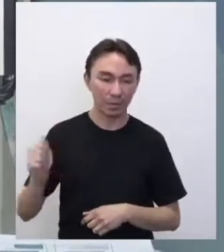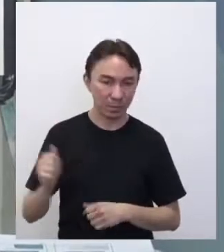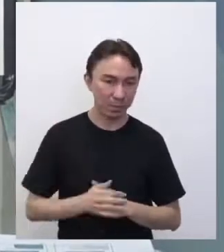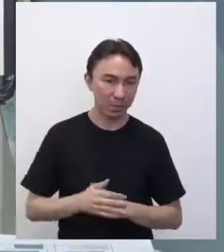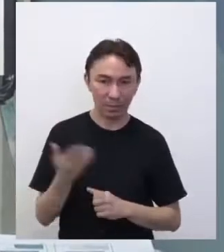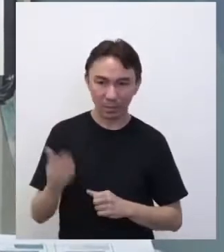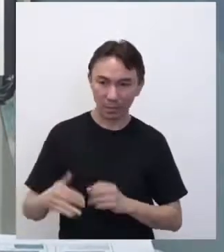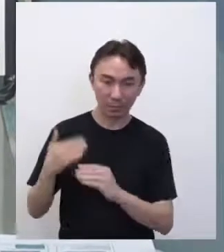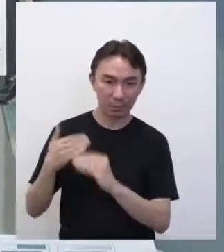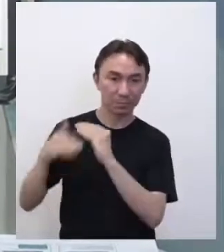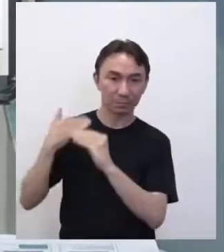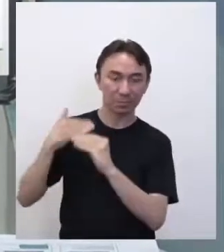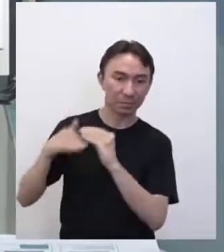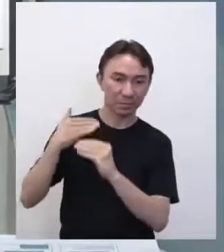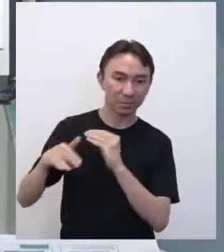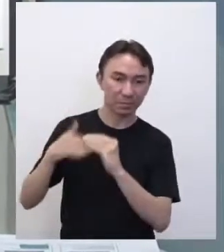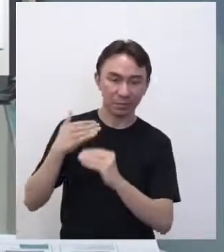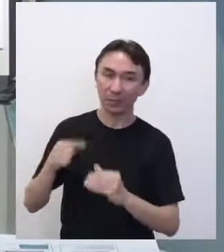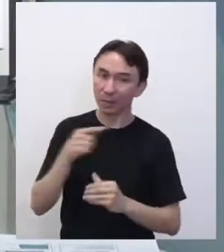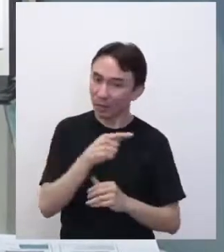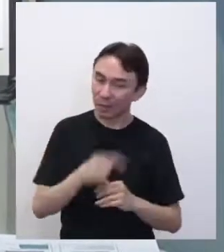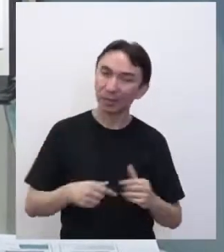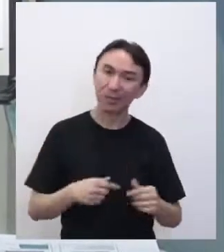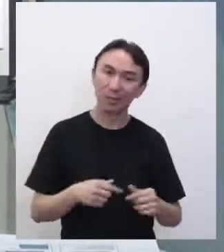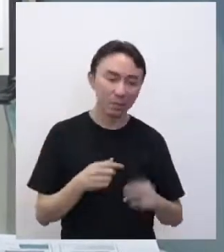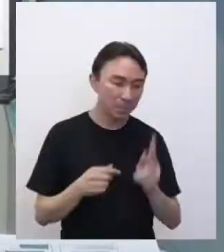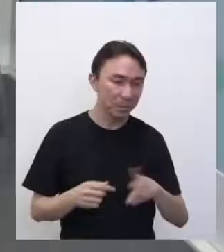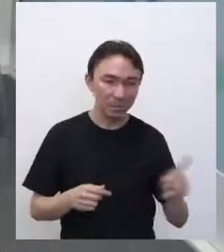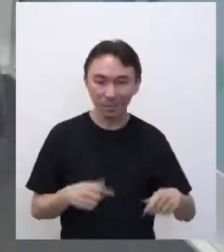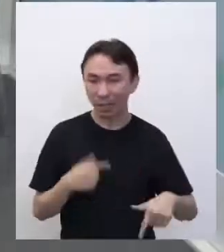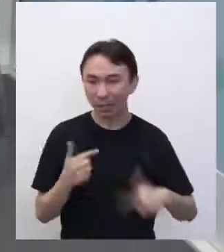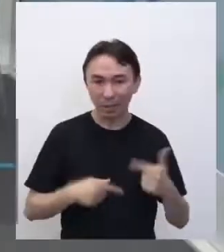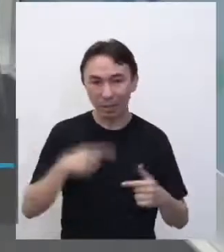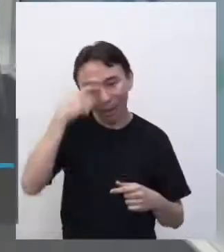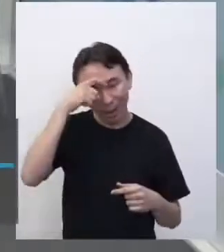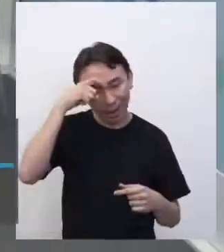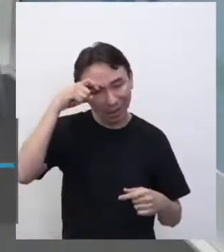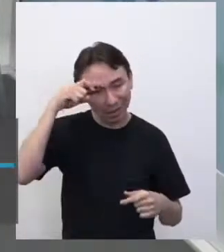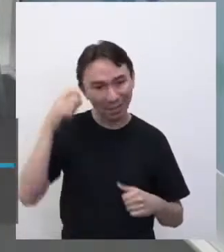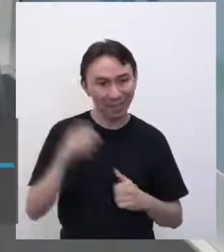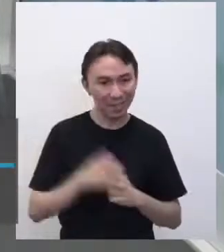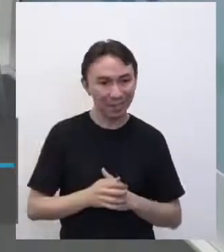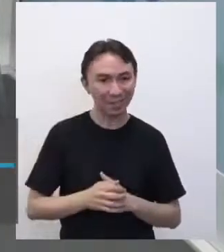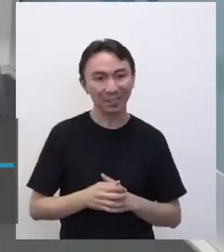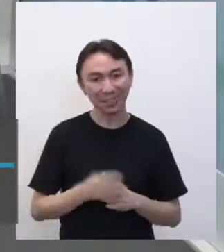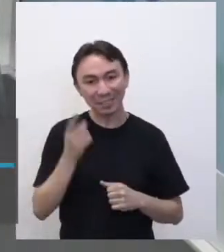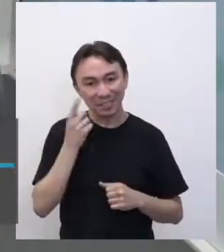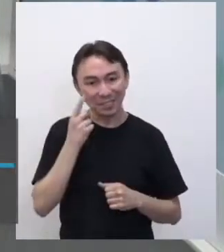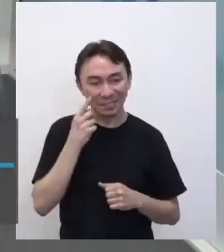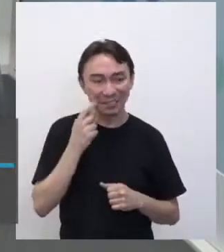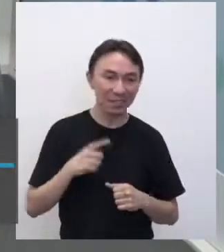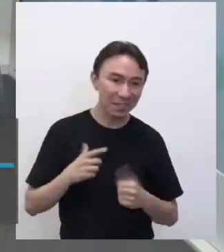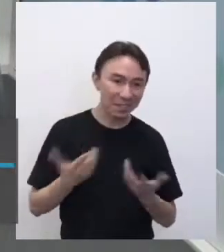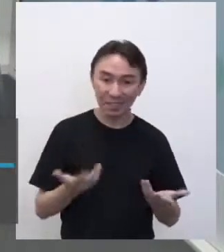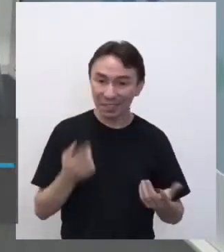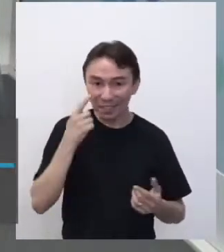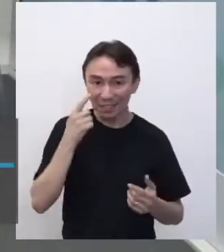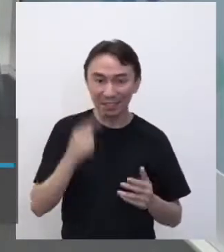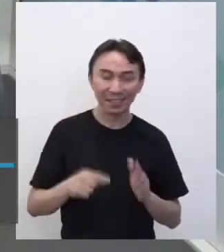mais Antônia vai trabalhar. Vamos botar a Antônia para trabalhar hoje aqui, do meu lado. Oh, my God! Ok, então, não esqueça que hoje foi atribuição, hein?